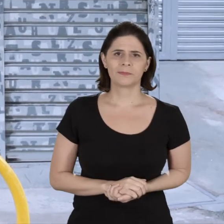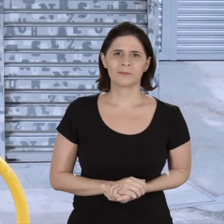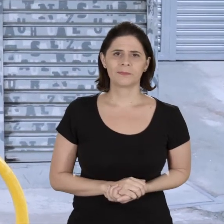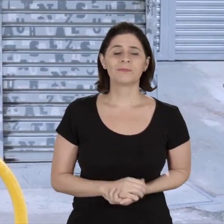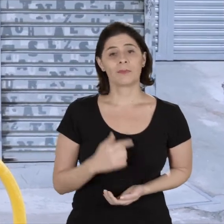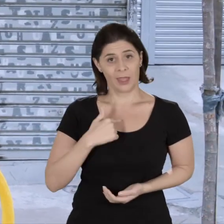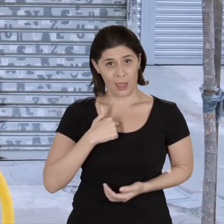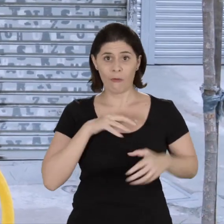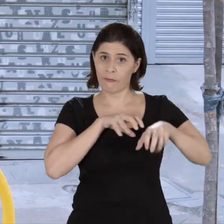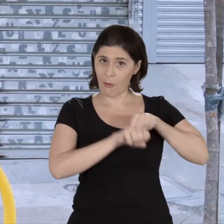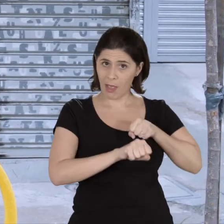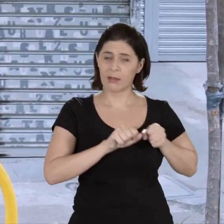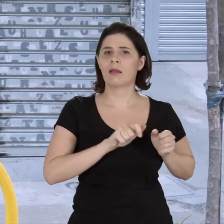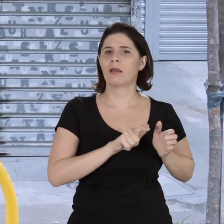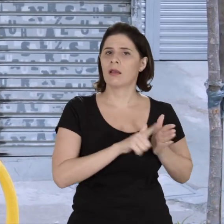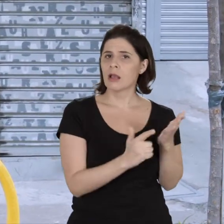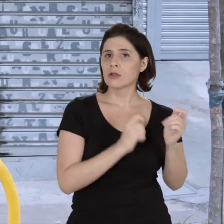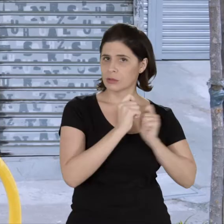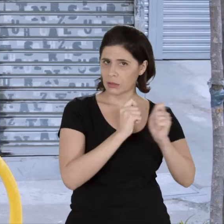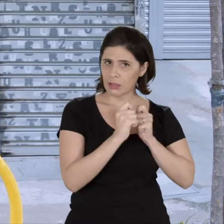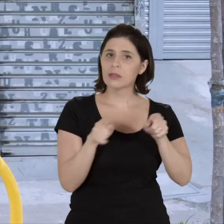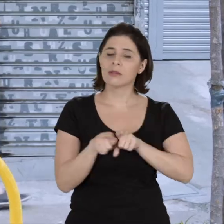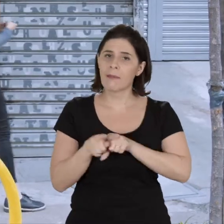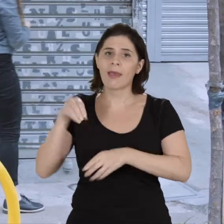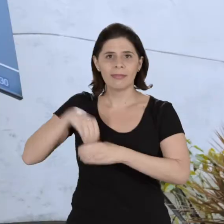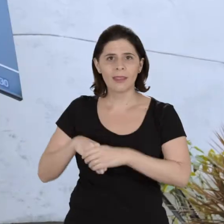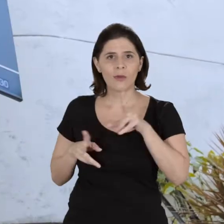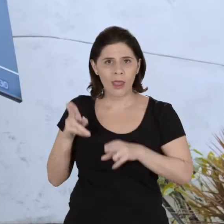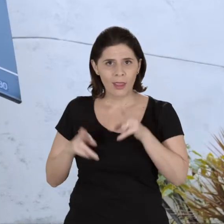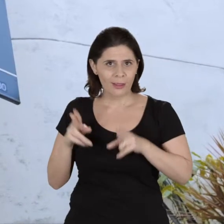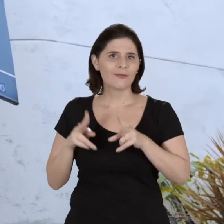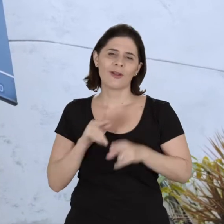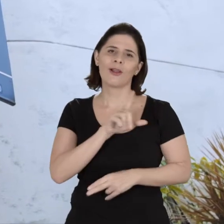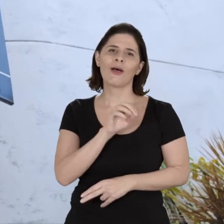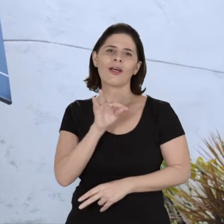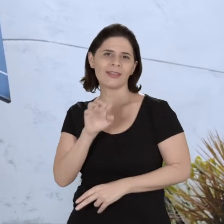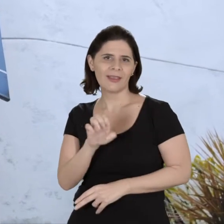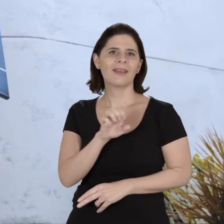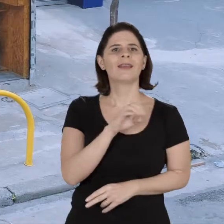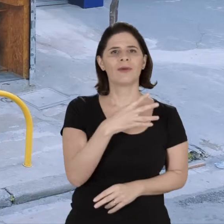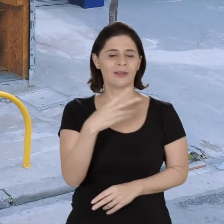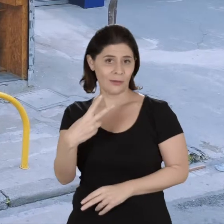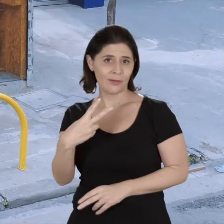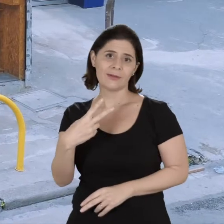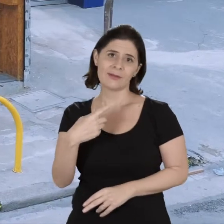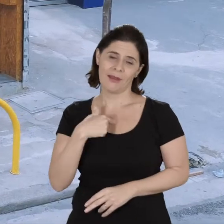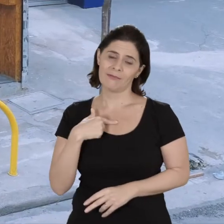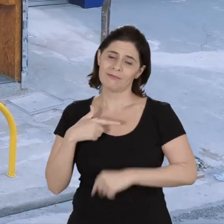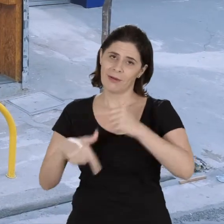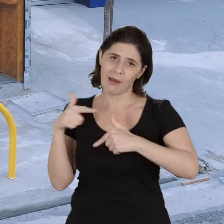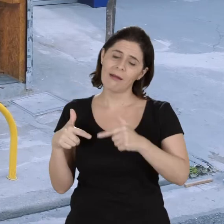Sou jornalista de formação e sou editora na Lote 42 e também cuido aqui da Banca Tatuí. A Banca Tatuí é